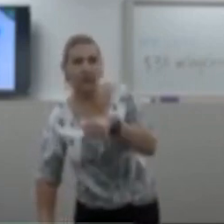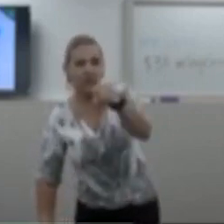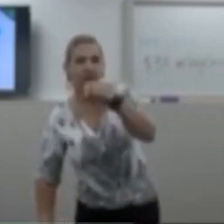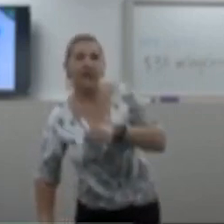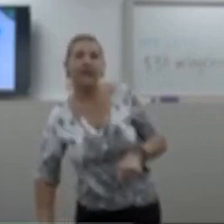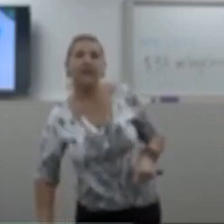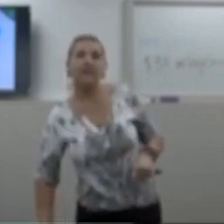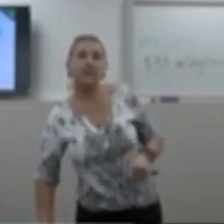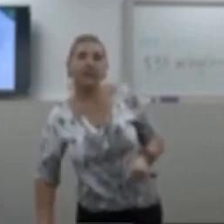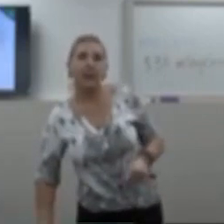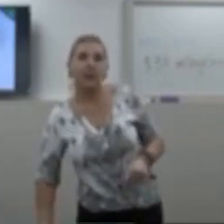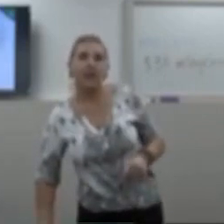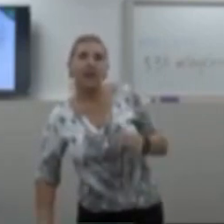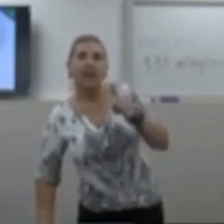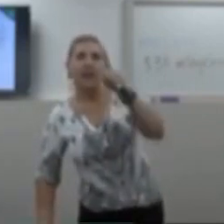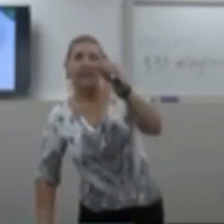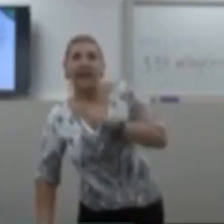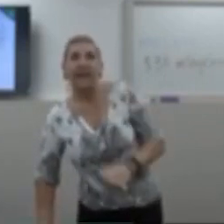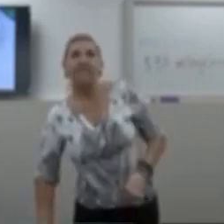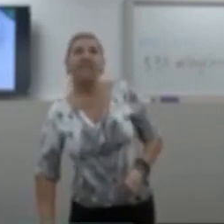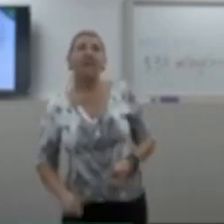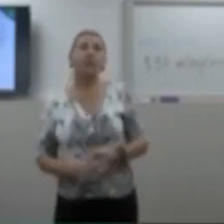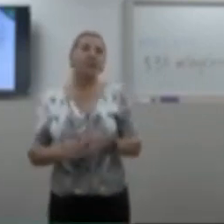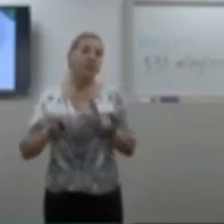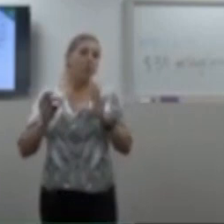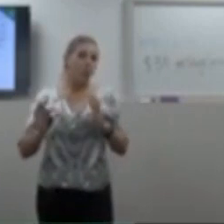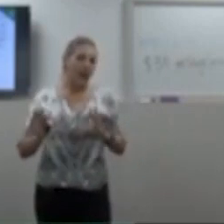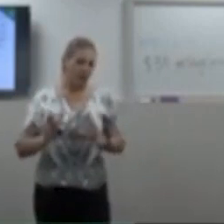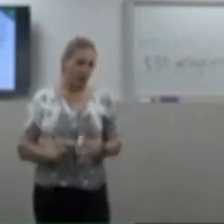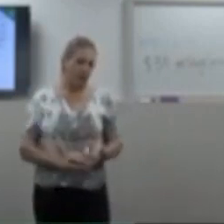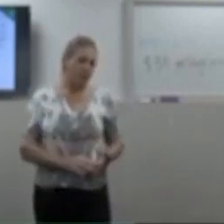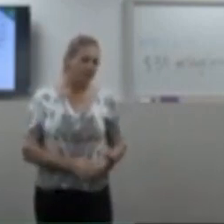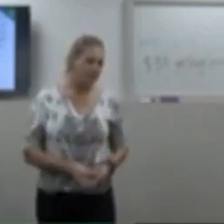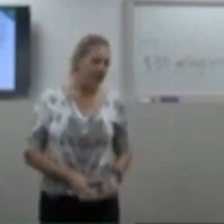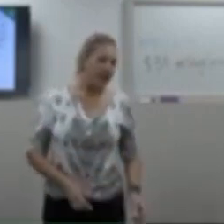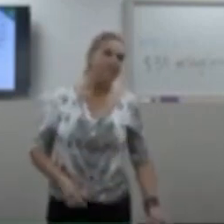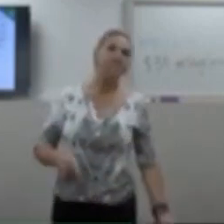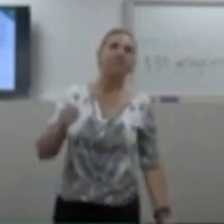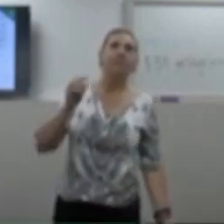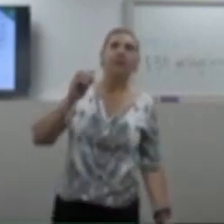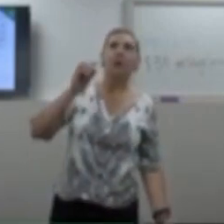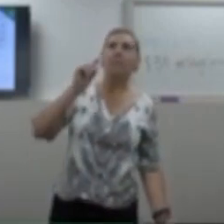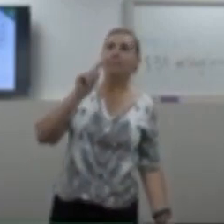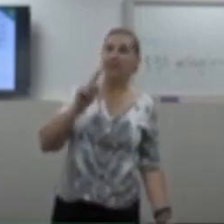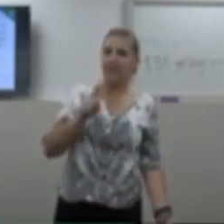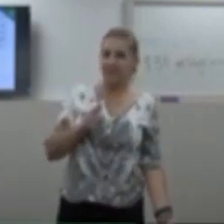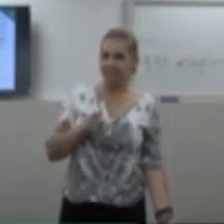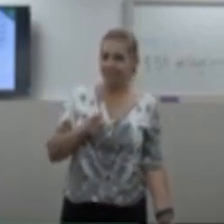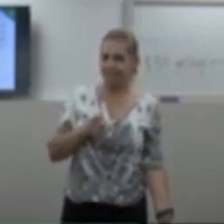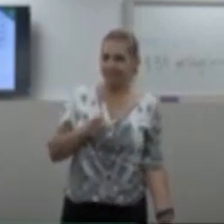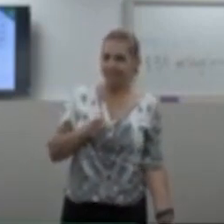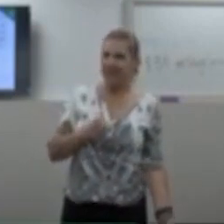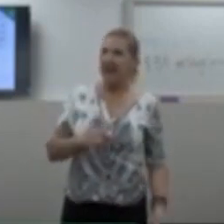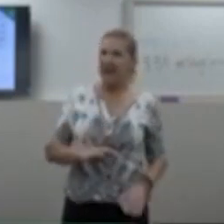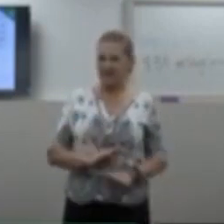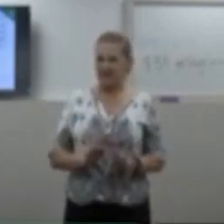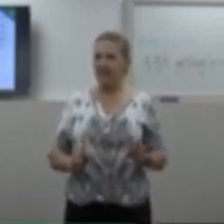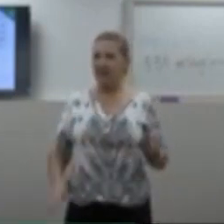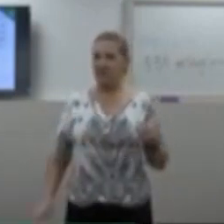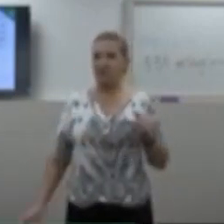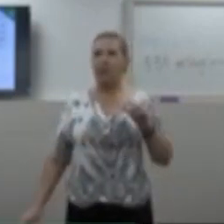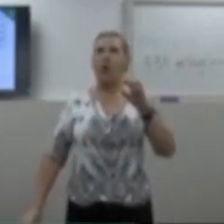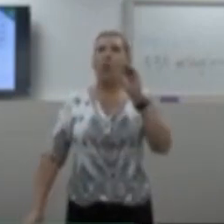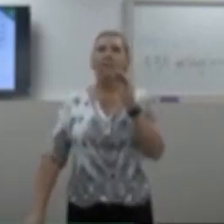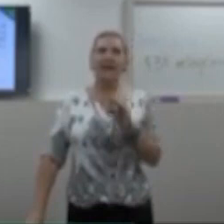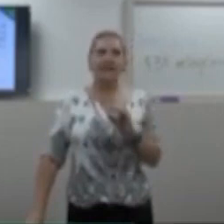passada artigo e nessa numeral. Tarefinha número 4, tá? Copie. Aí,